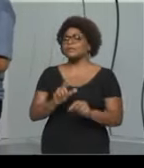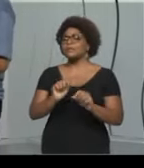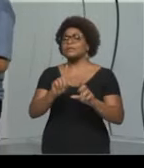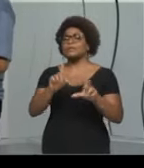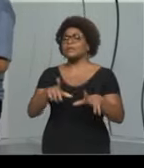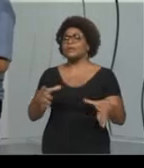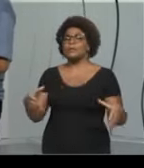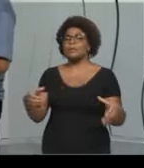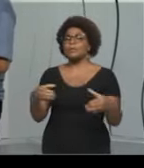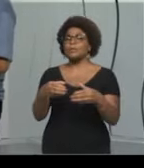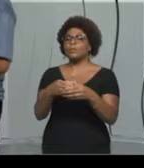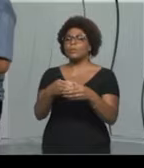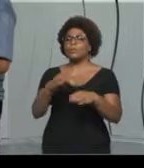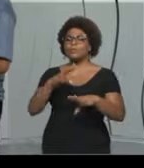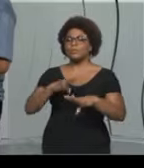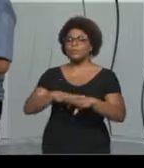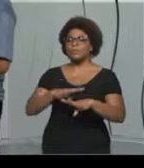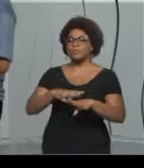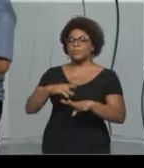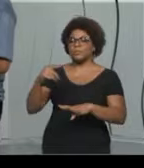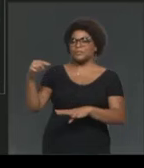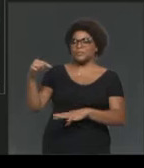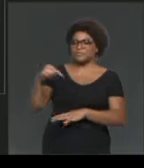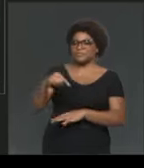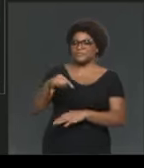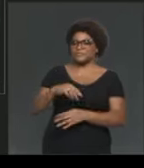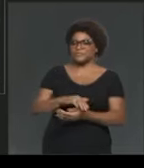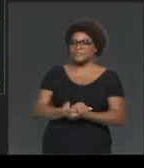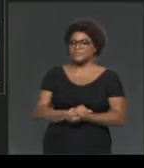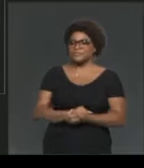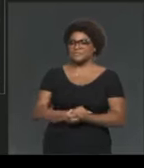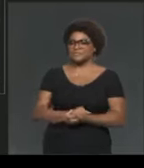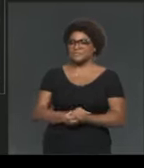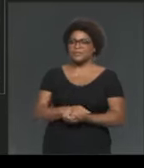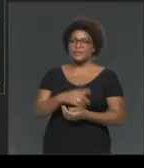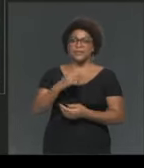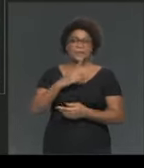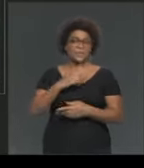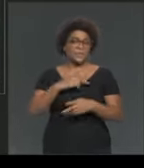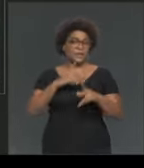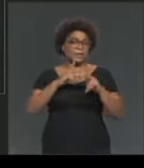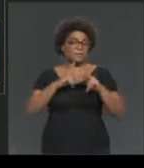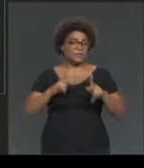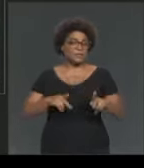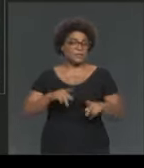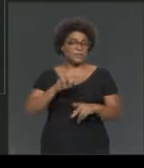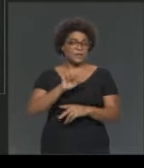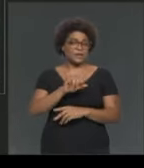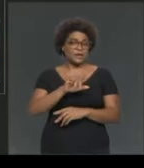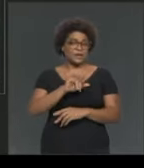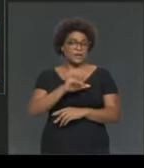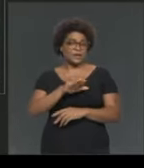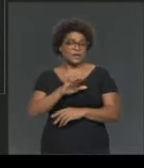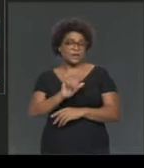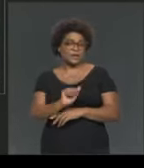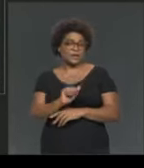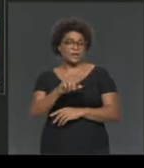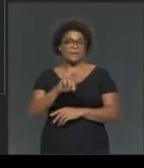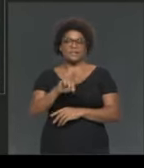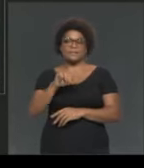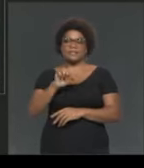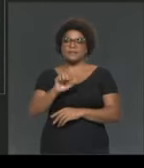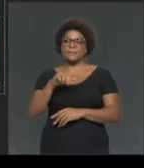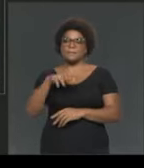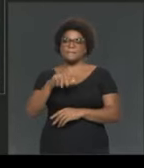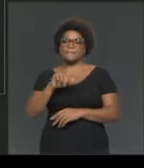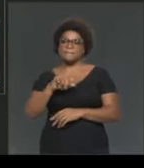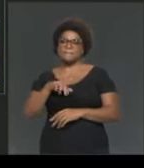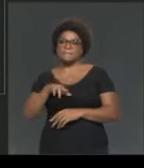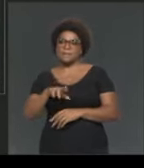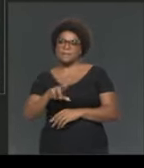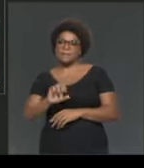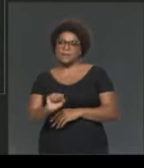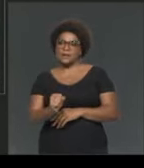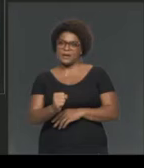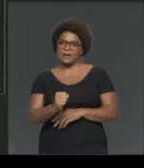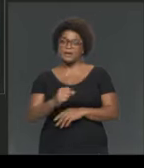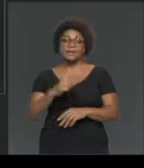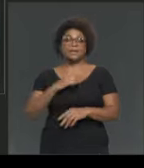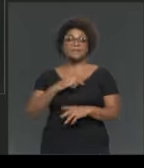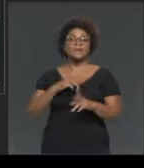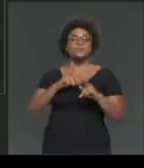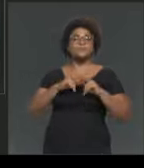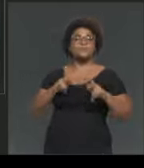matemática? Vamos começar por aí. Temos a professora Eliana Demarques, que continua conosco, temos o professor